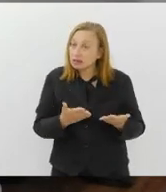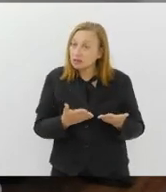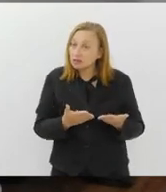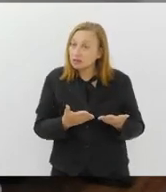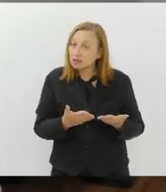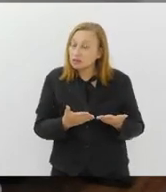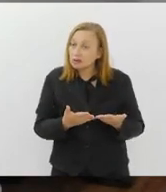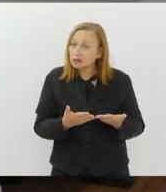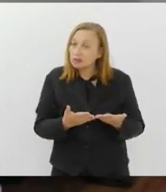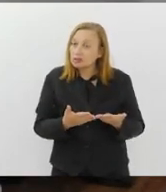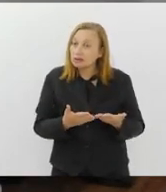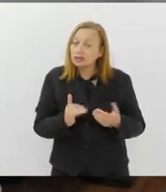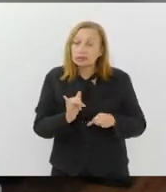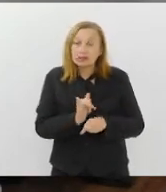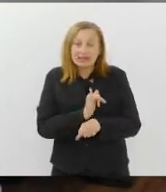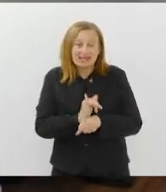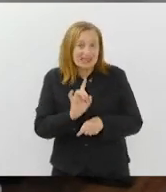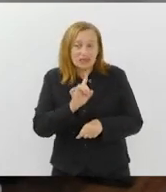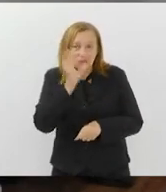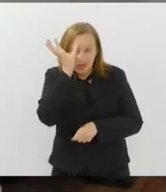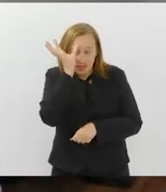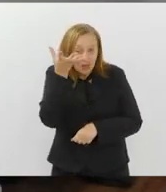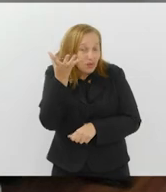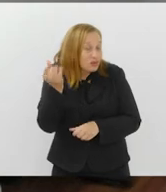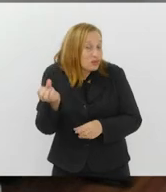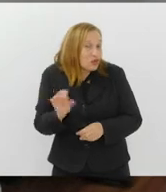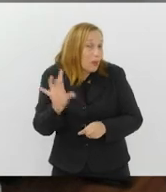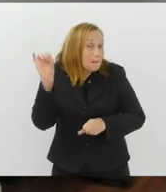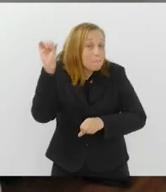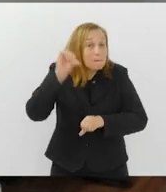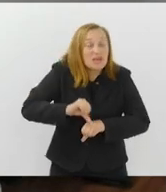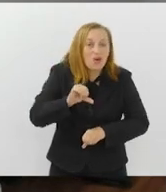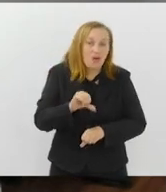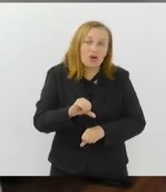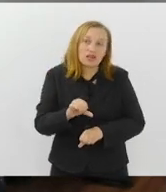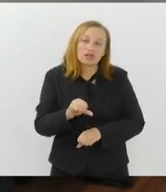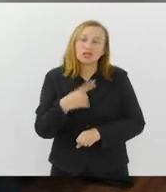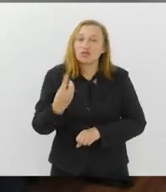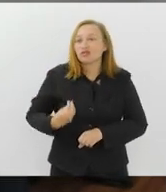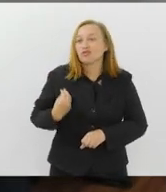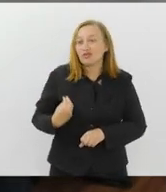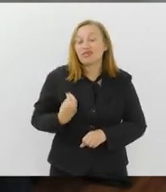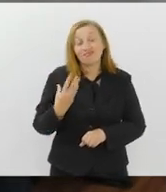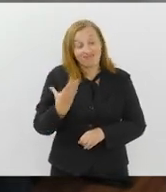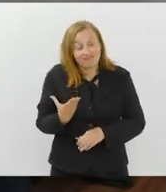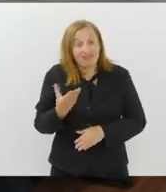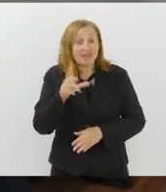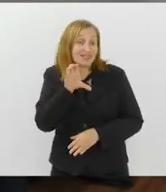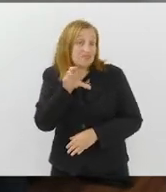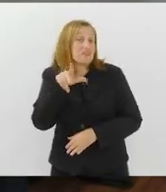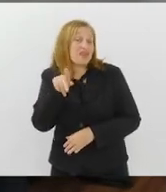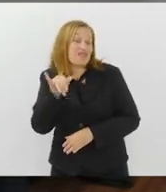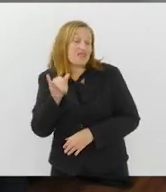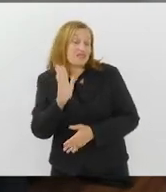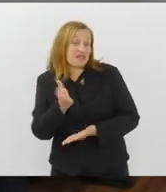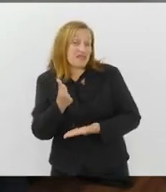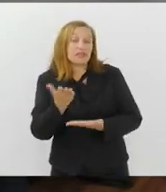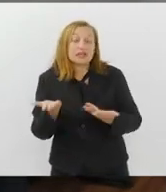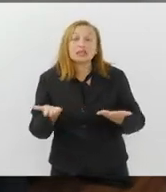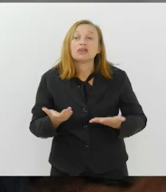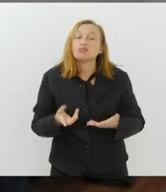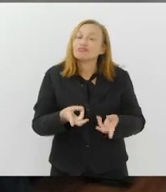simplórias que não resolvem, que deságua no que nós estamos vivendo aqui, inclusive nessa CPI, né? Então, é isso